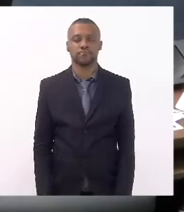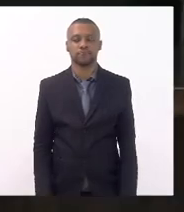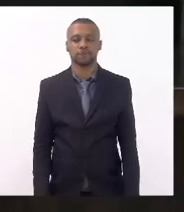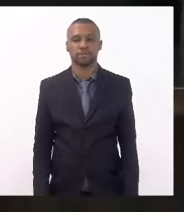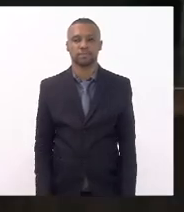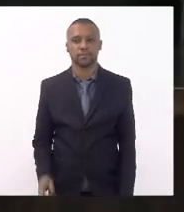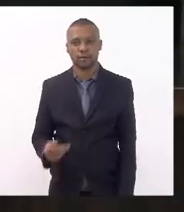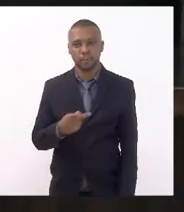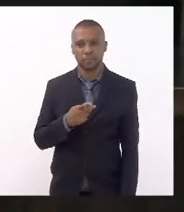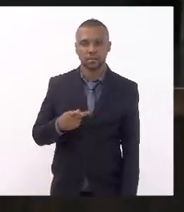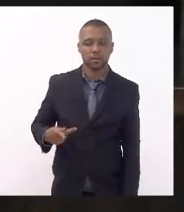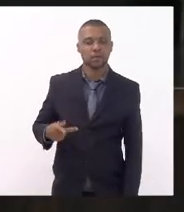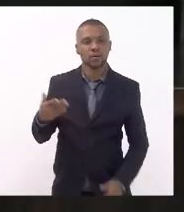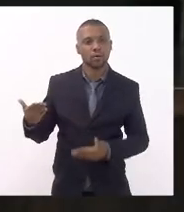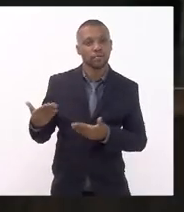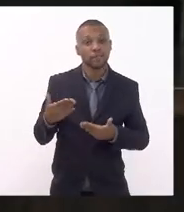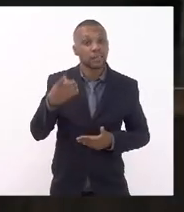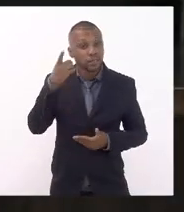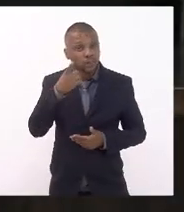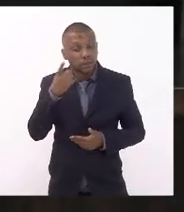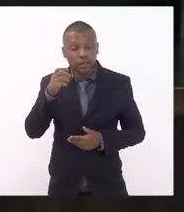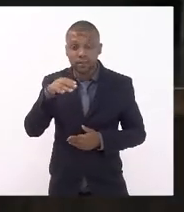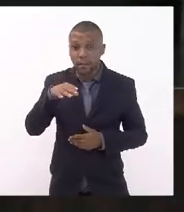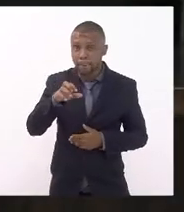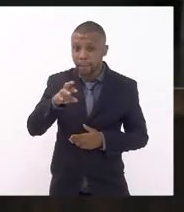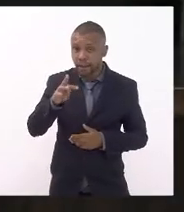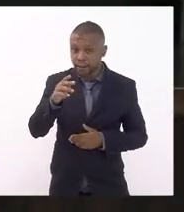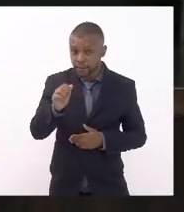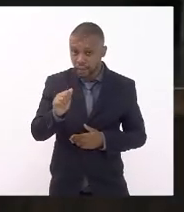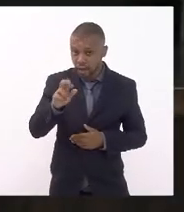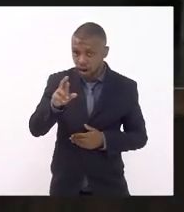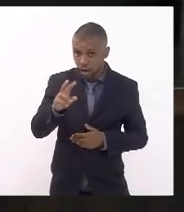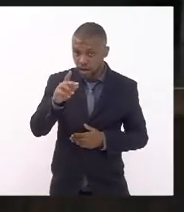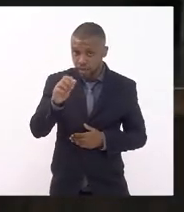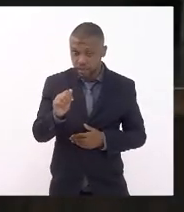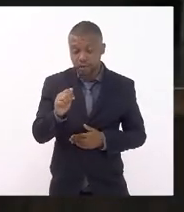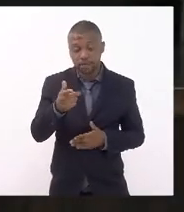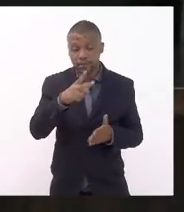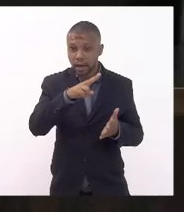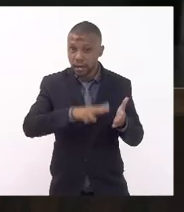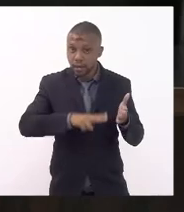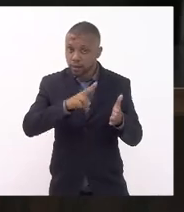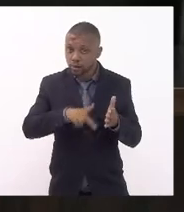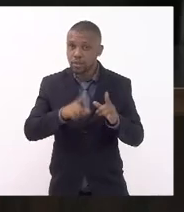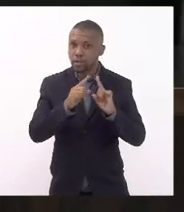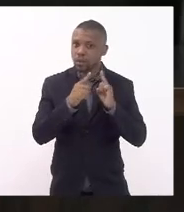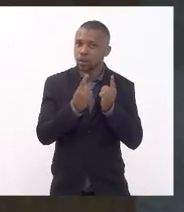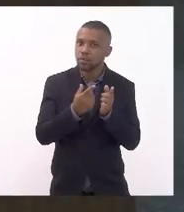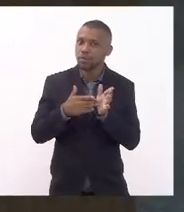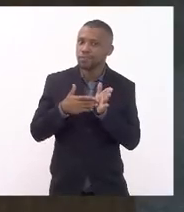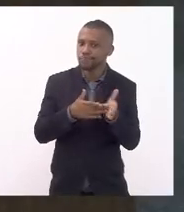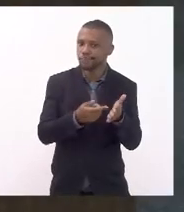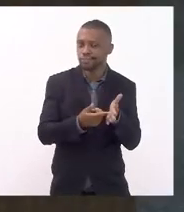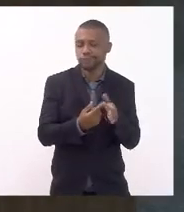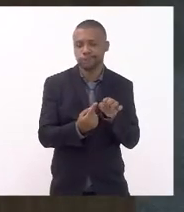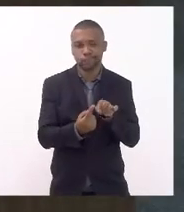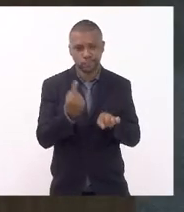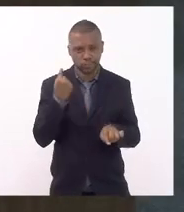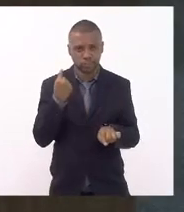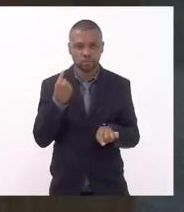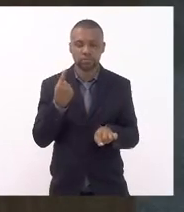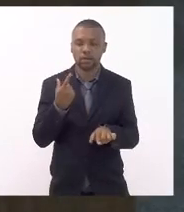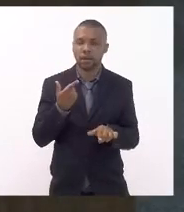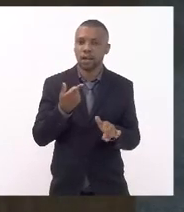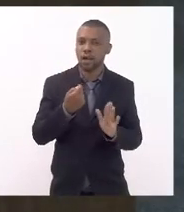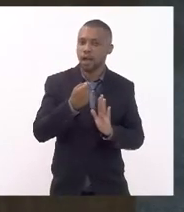A presidência convida a deputada Marta Rocha a fazer a leitura da ata da sessão anterior. A ata reflete com